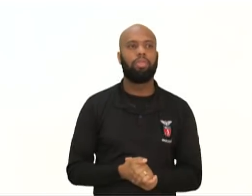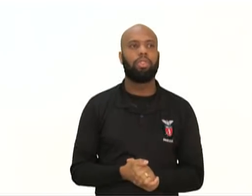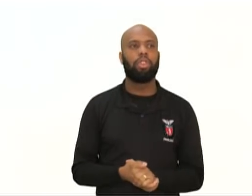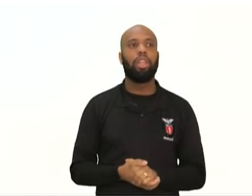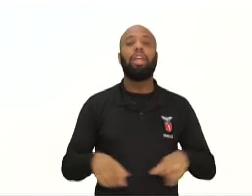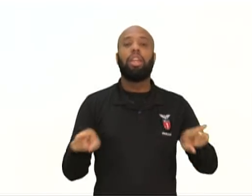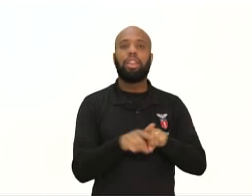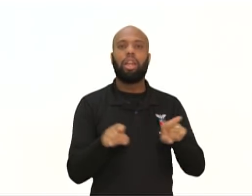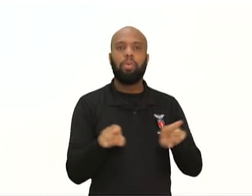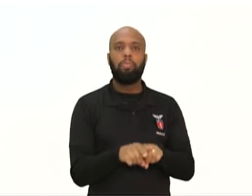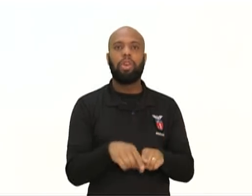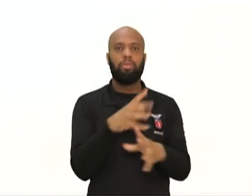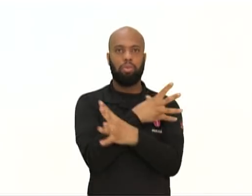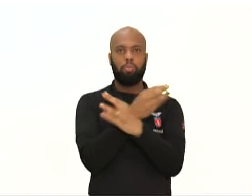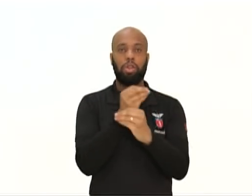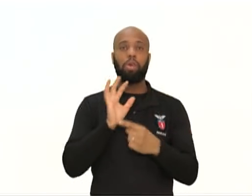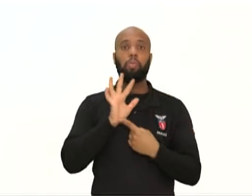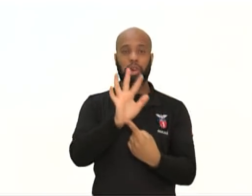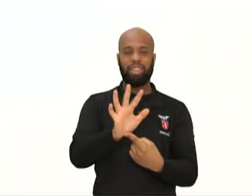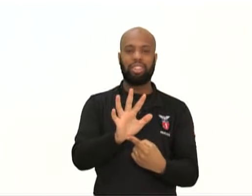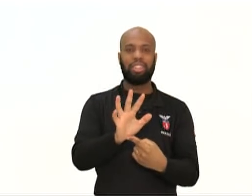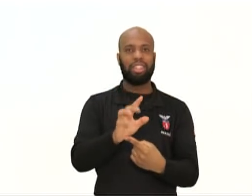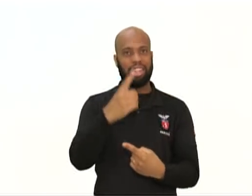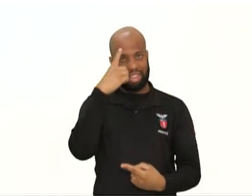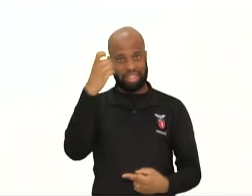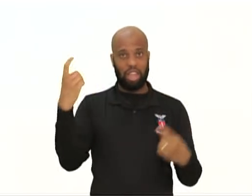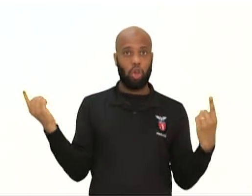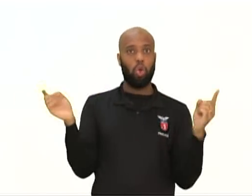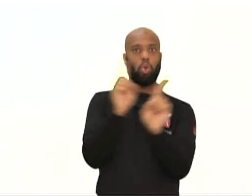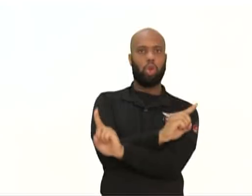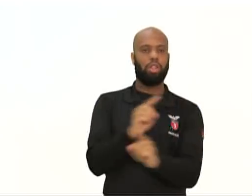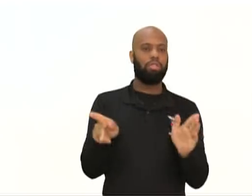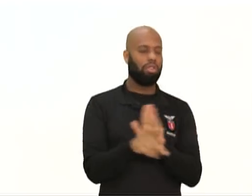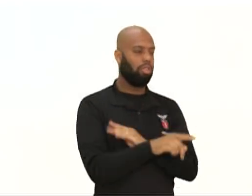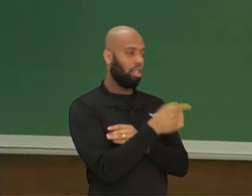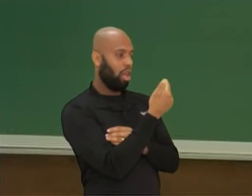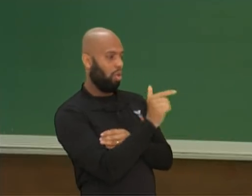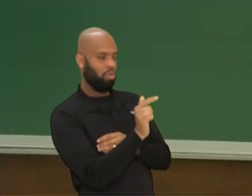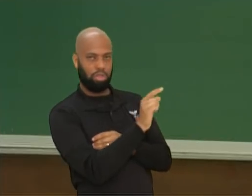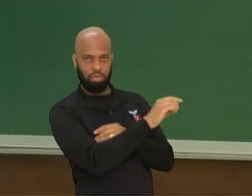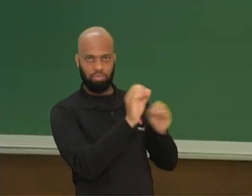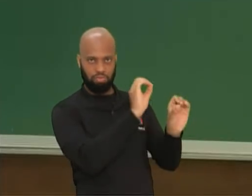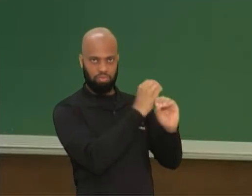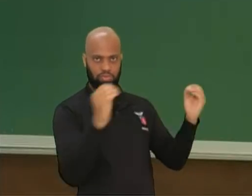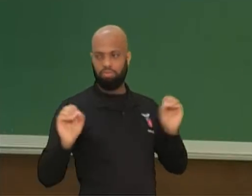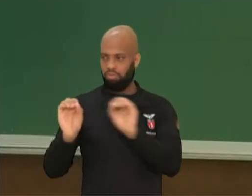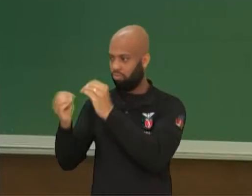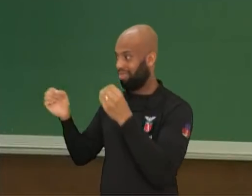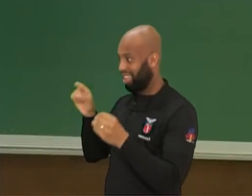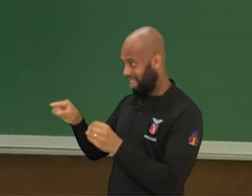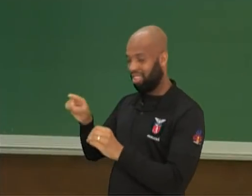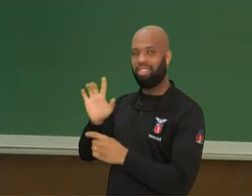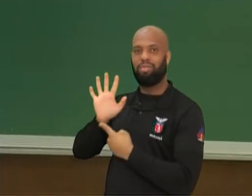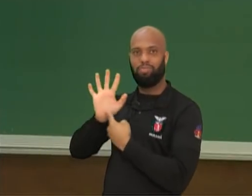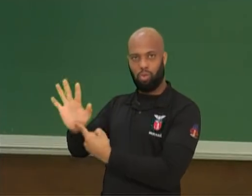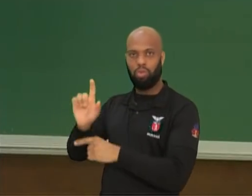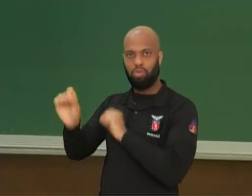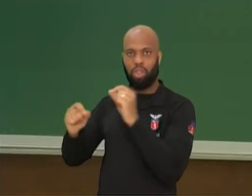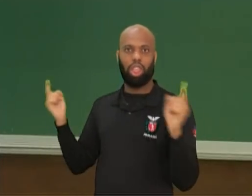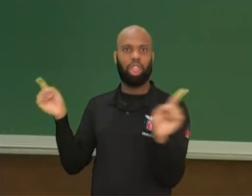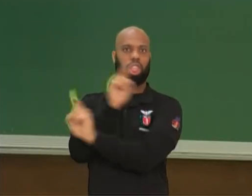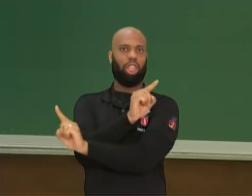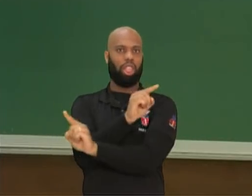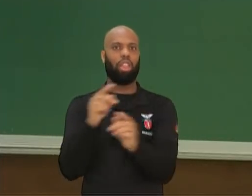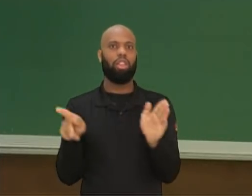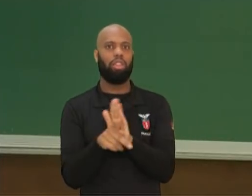Ela exprime uma ideia contrária da outra oração. Como eu falei, ela sempre vai dar